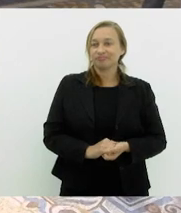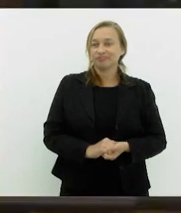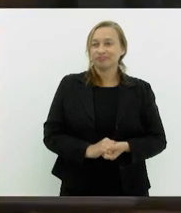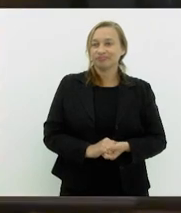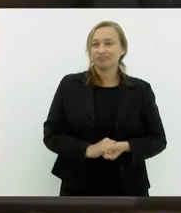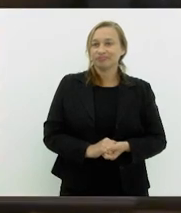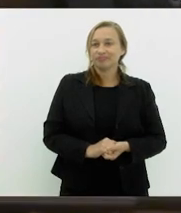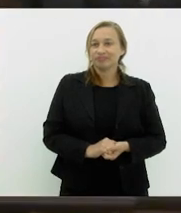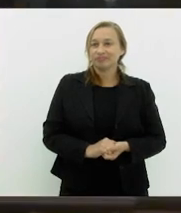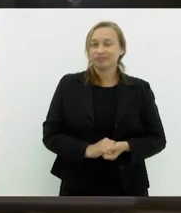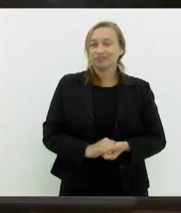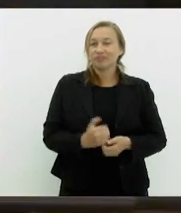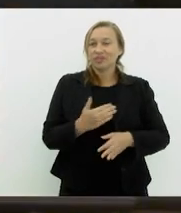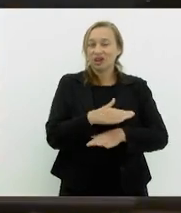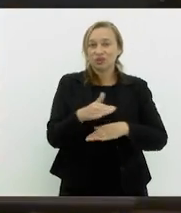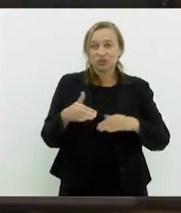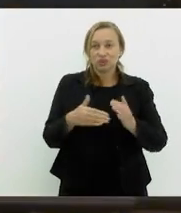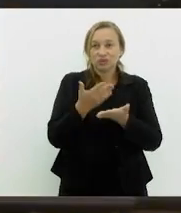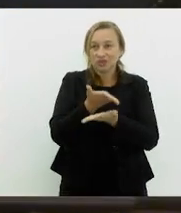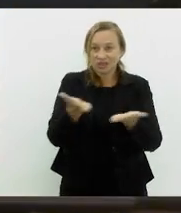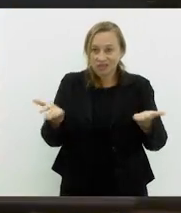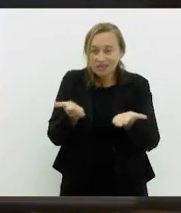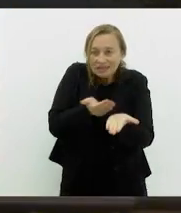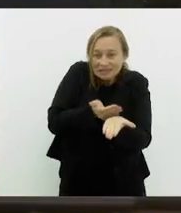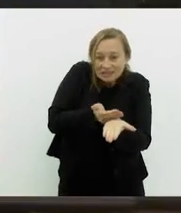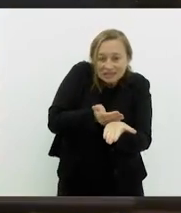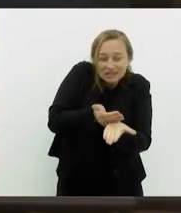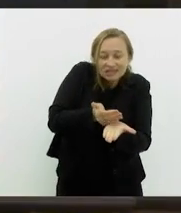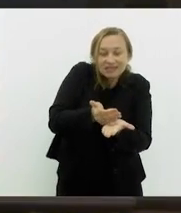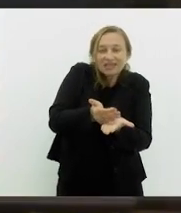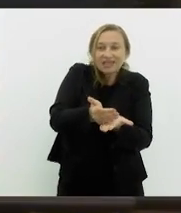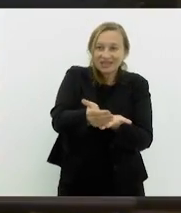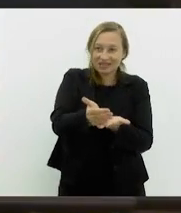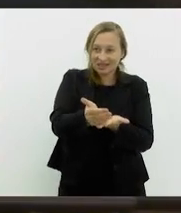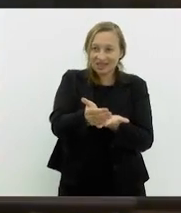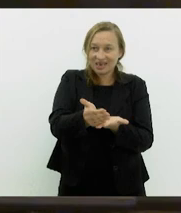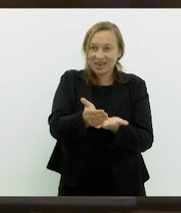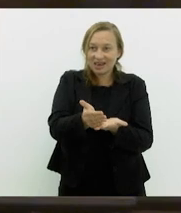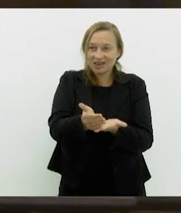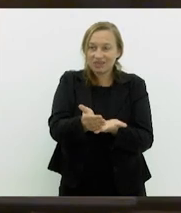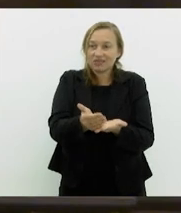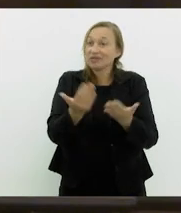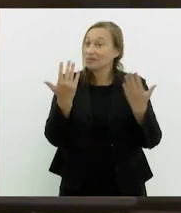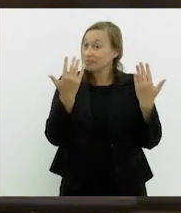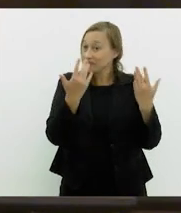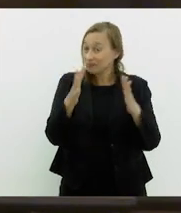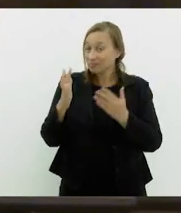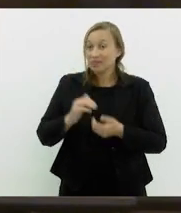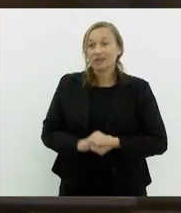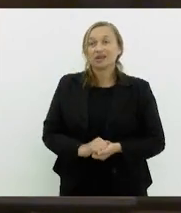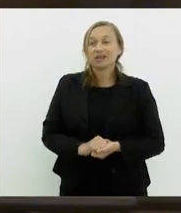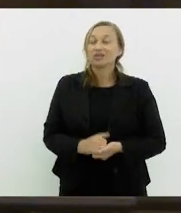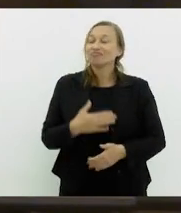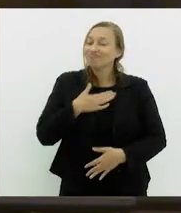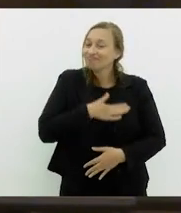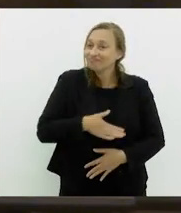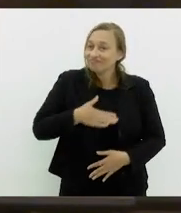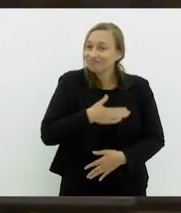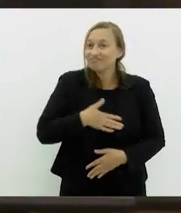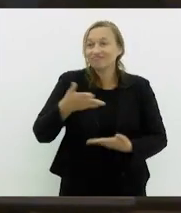Senhoras e senhores, para que possamos dar a sua saudação, nós gostaríamos de